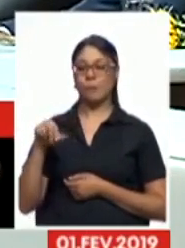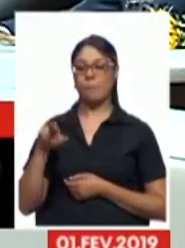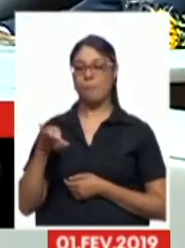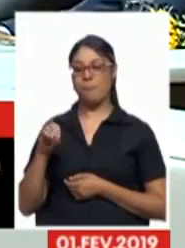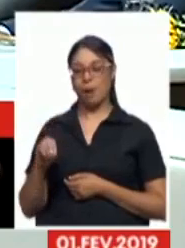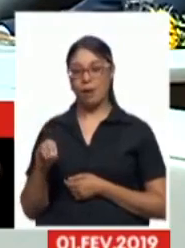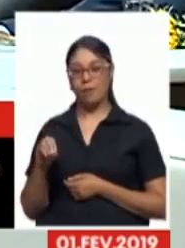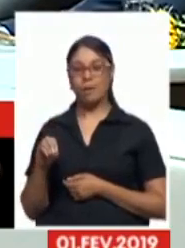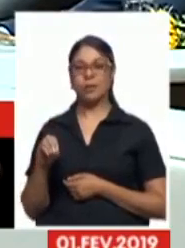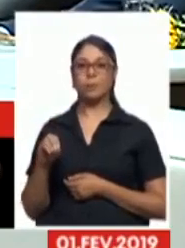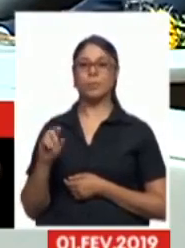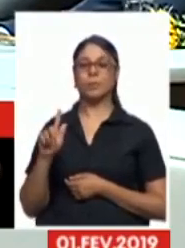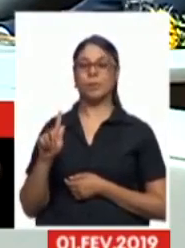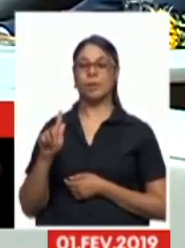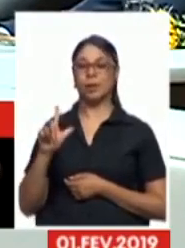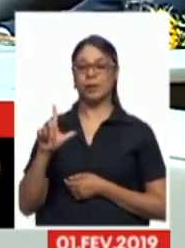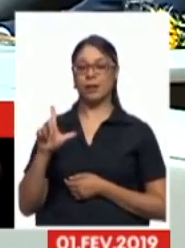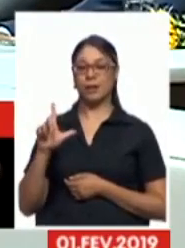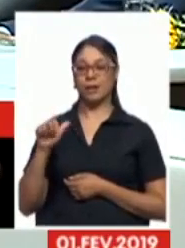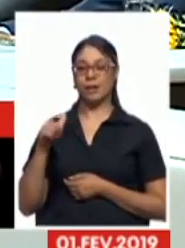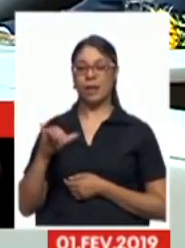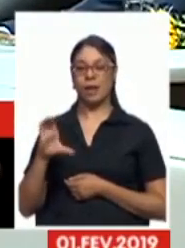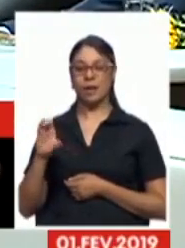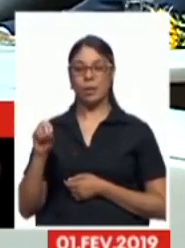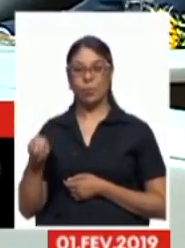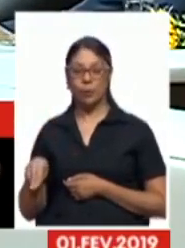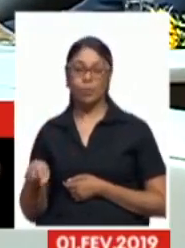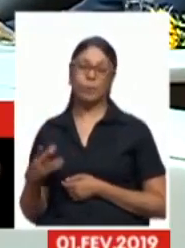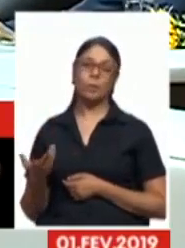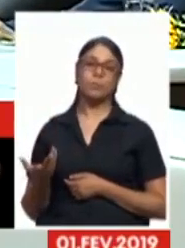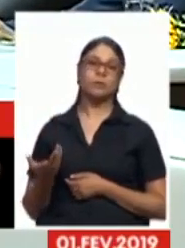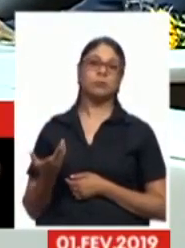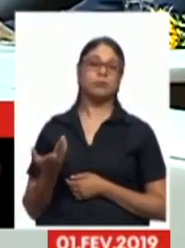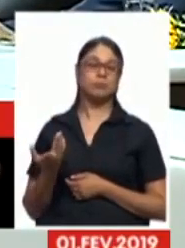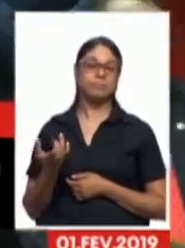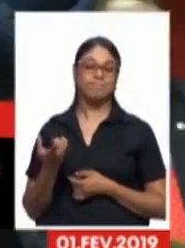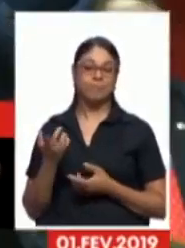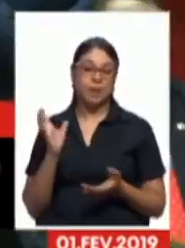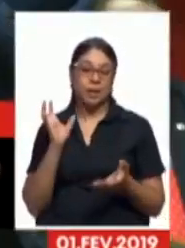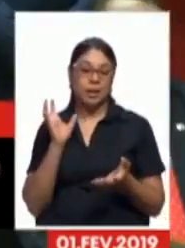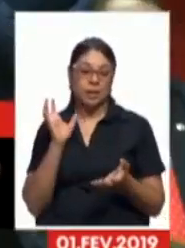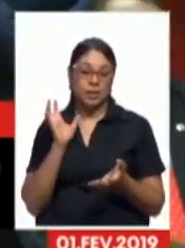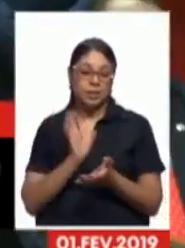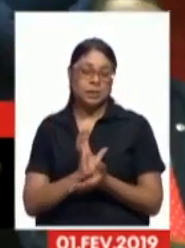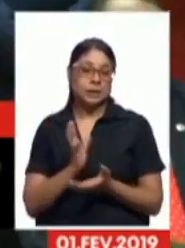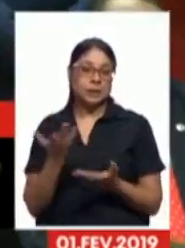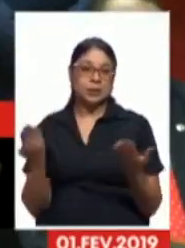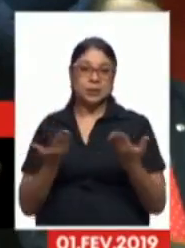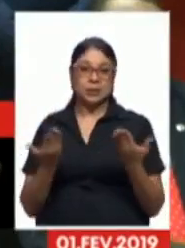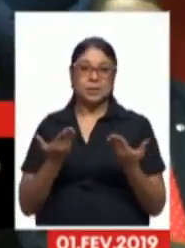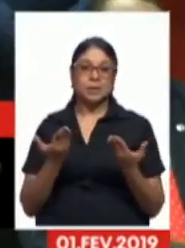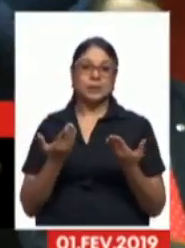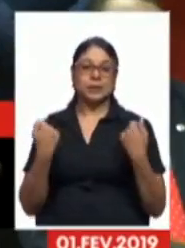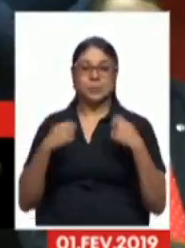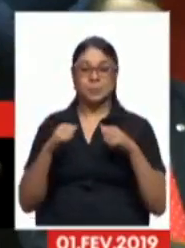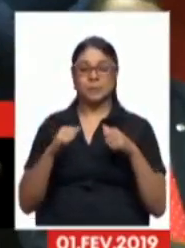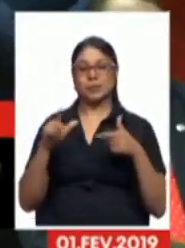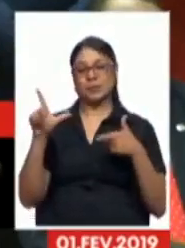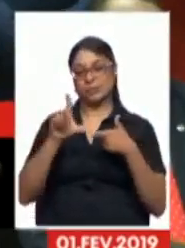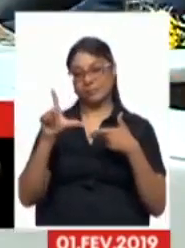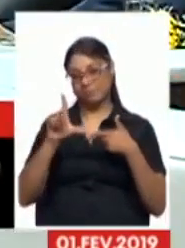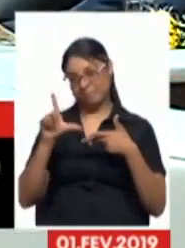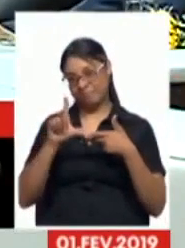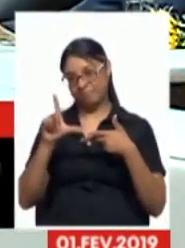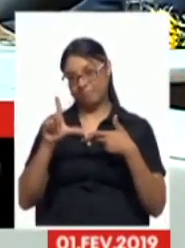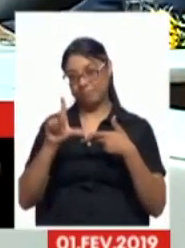Caixa, Glaicon Franco, a complexidade da situação exige do poder legislativo